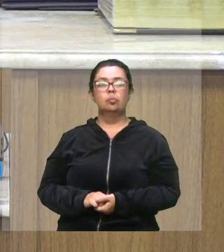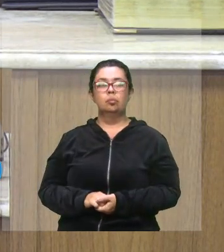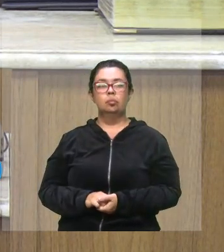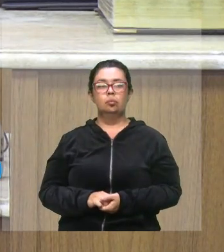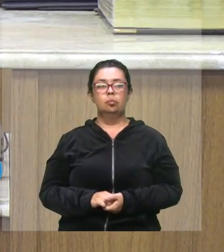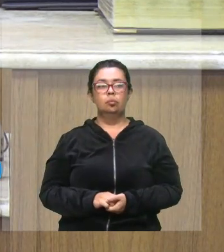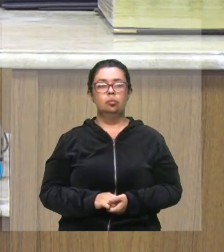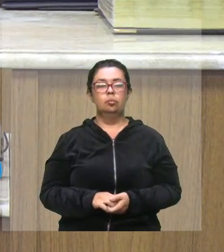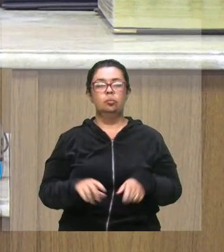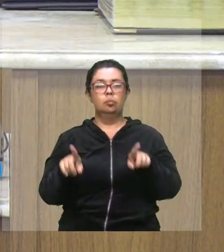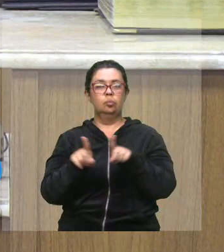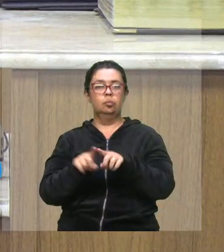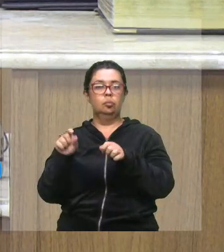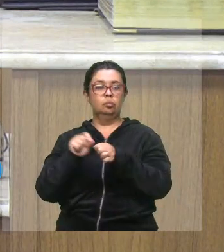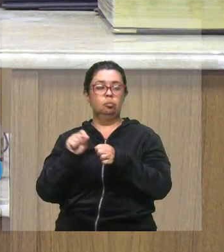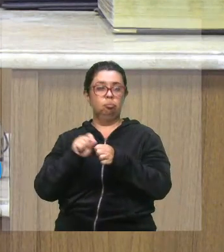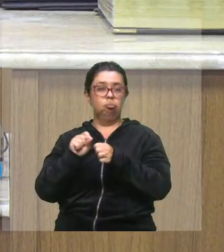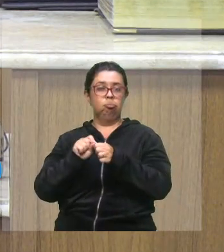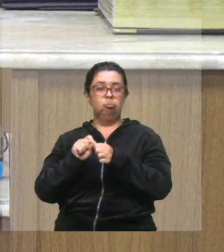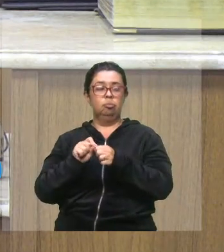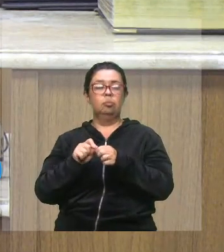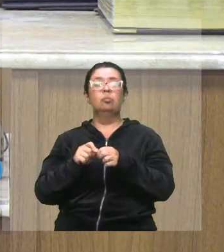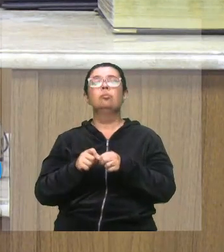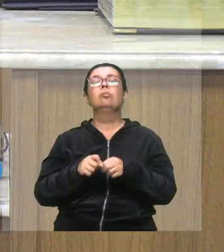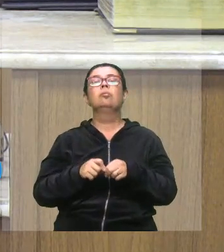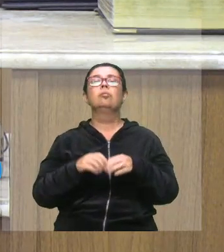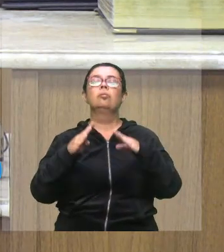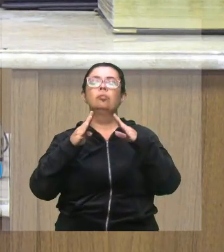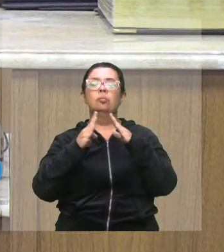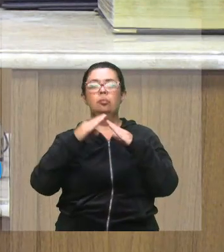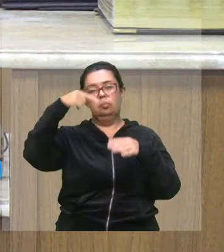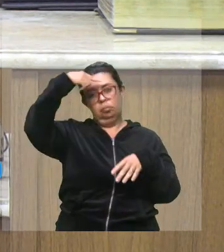no ambulatório animal. Requerimento número